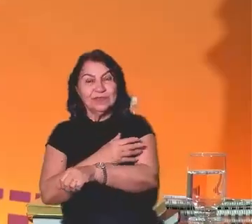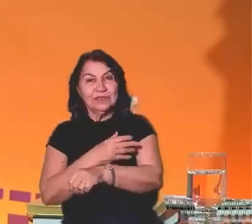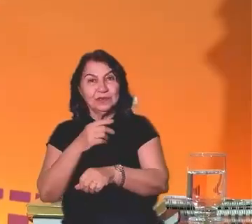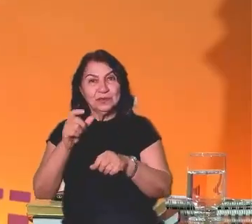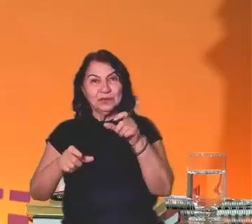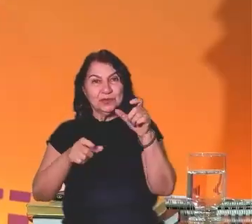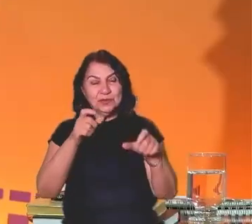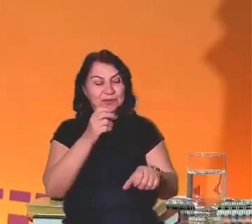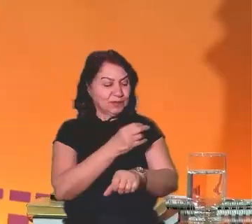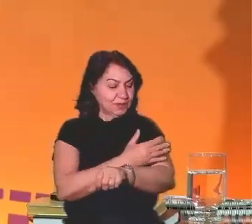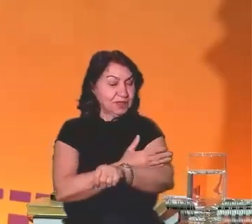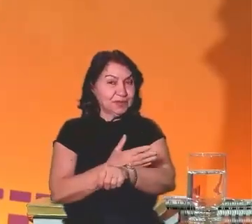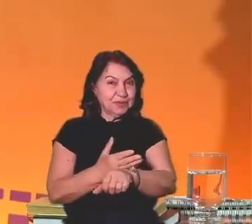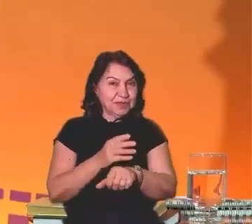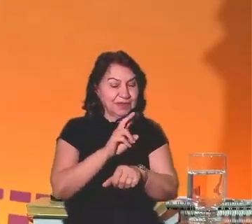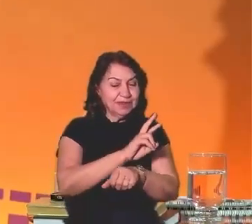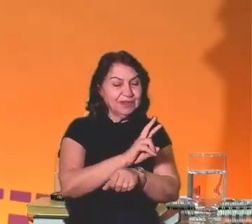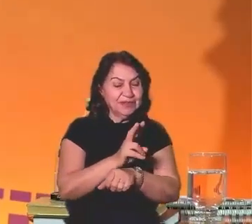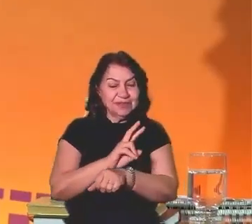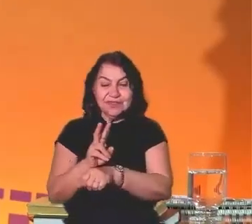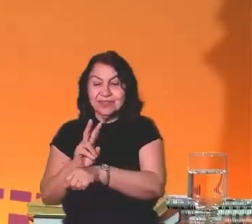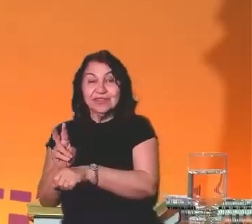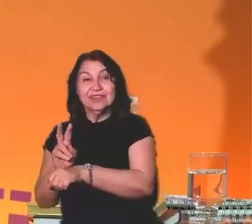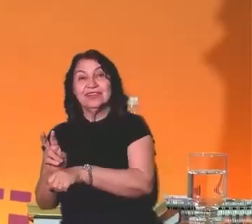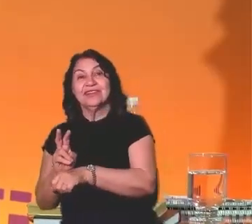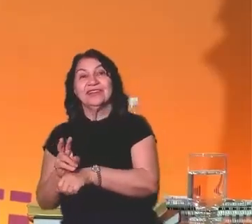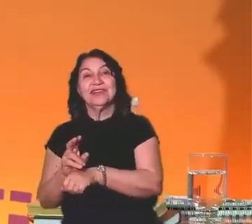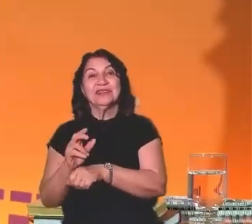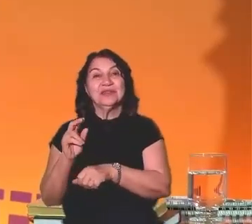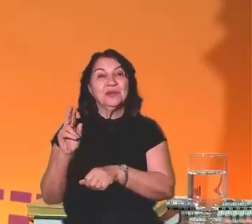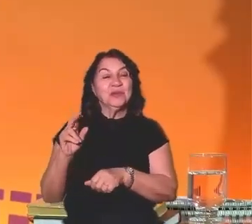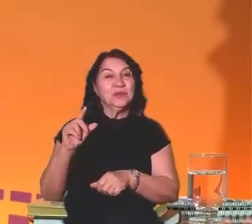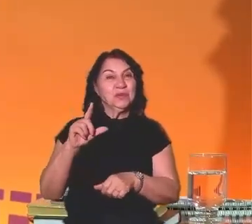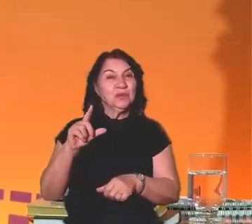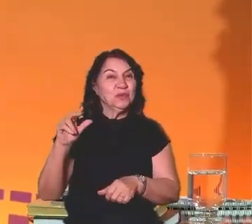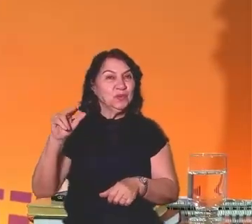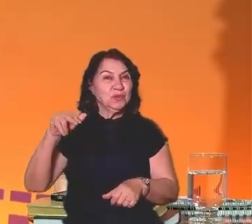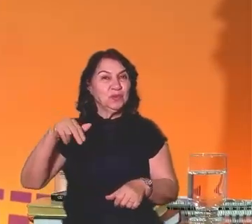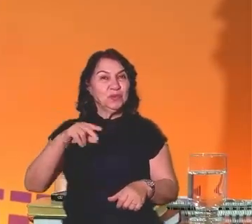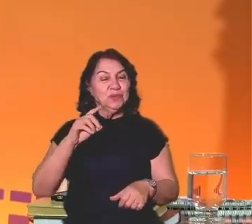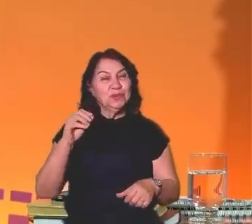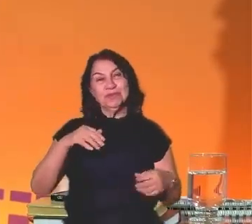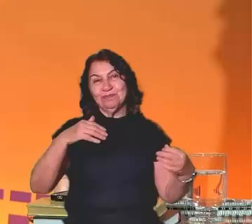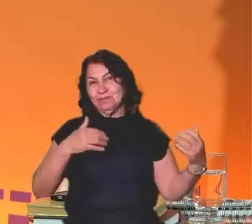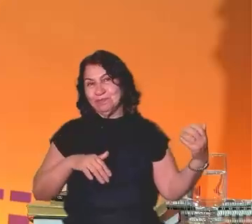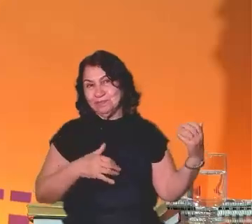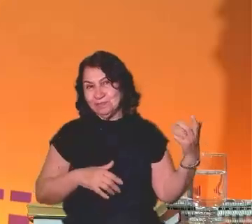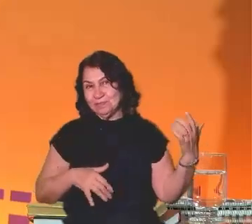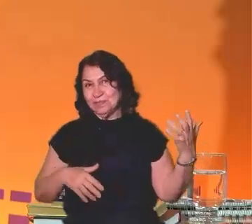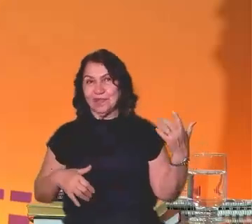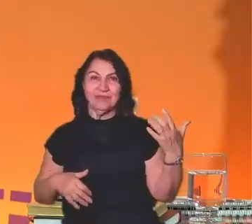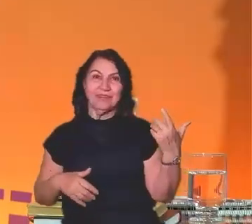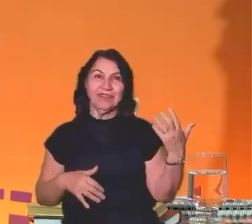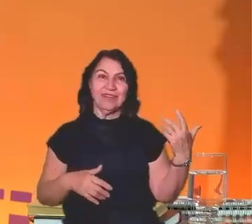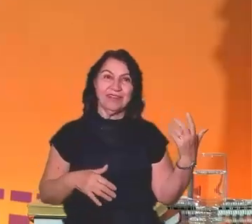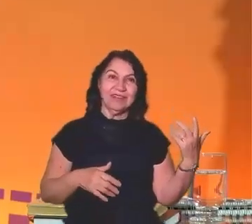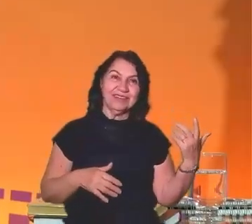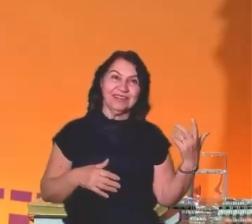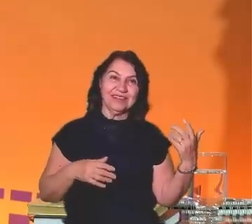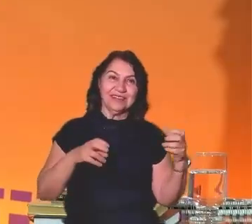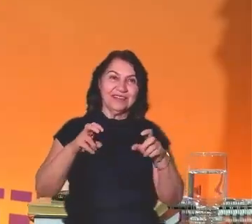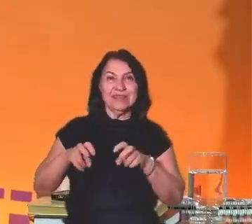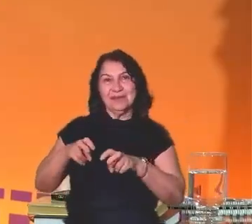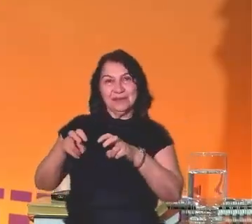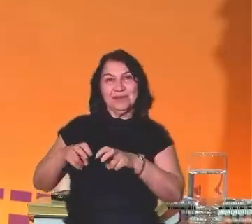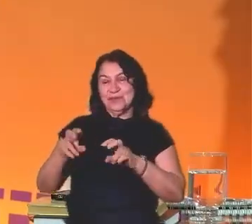até imitados, né? Porque o lundu do branco era aquele lundu que botaram a viola nele, né? Não é a viola caipira que a gente conhece